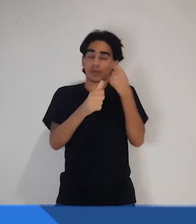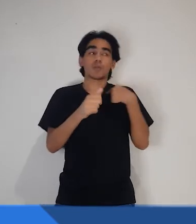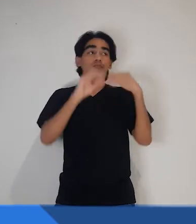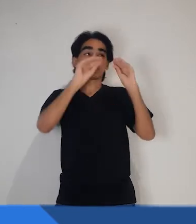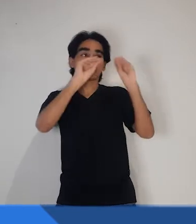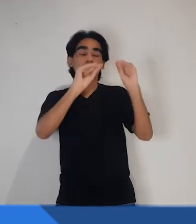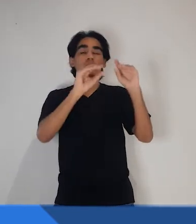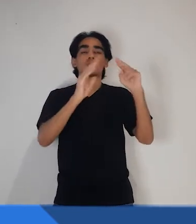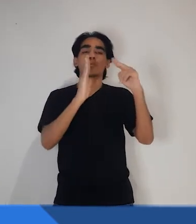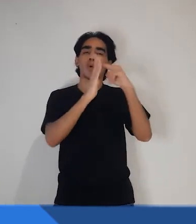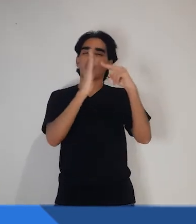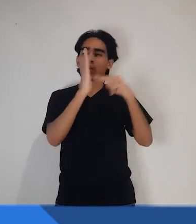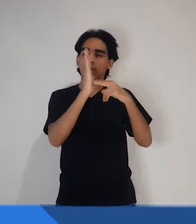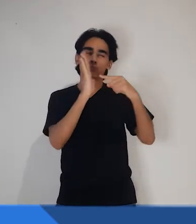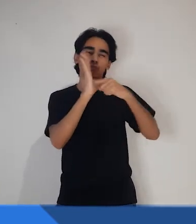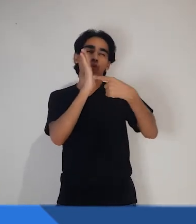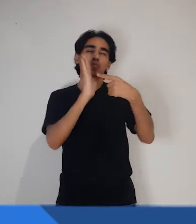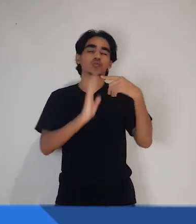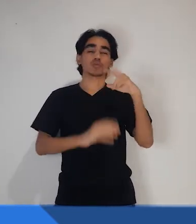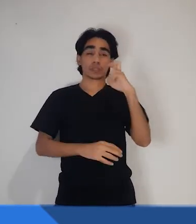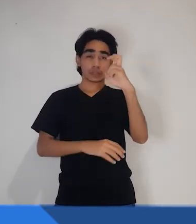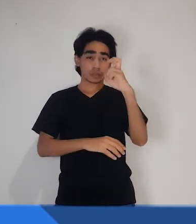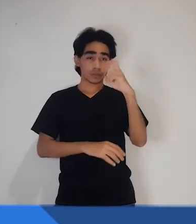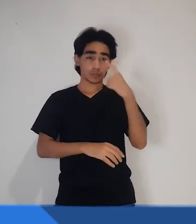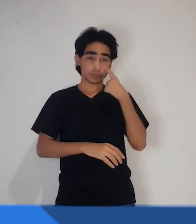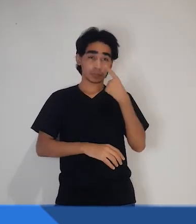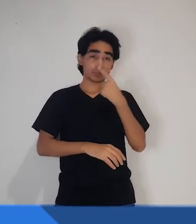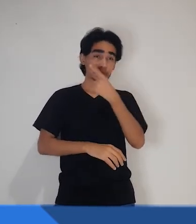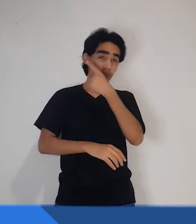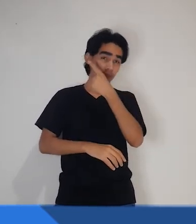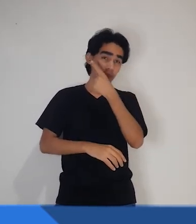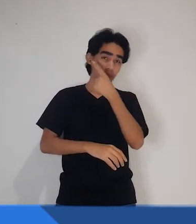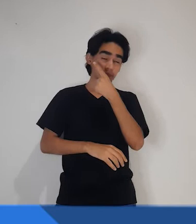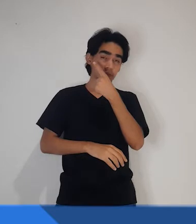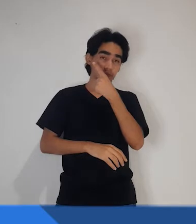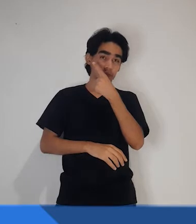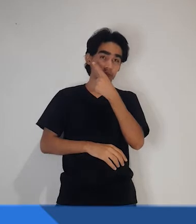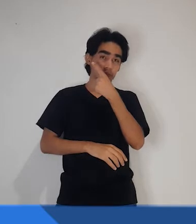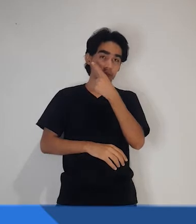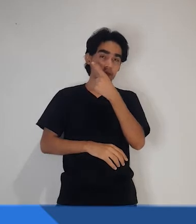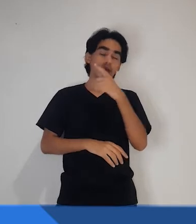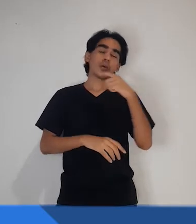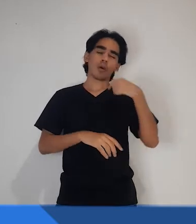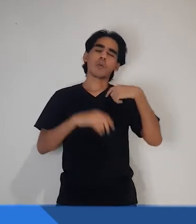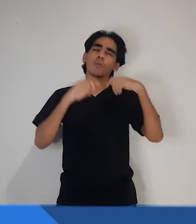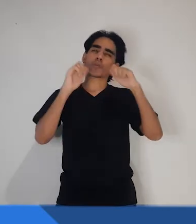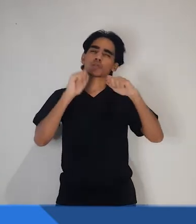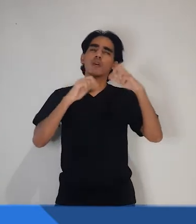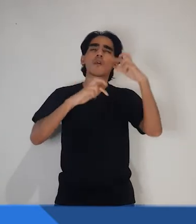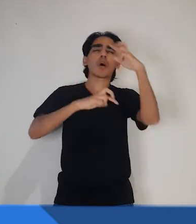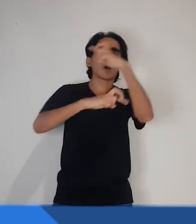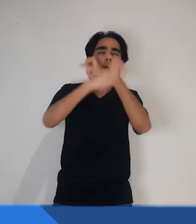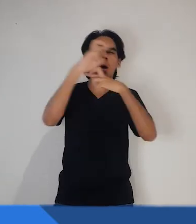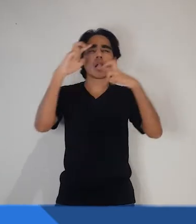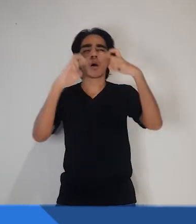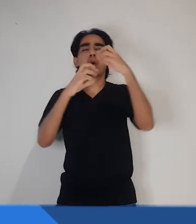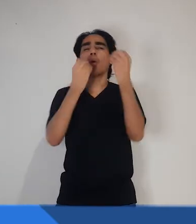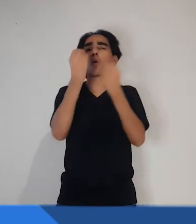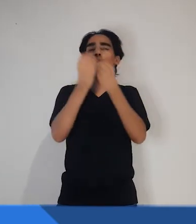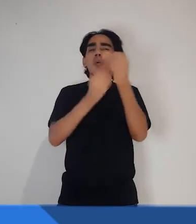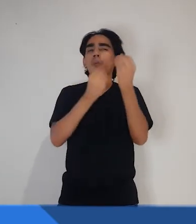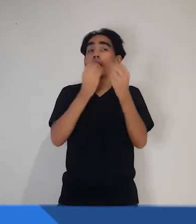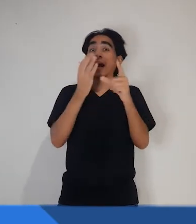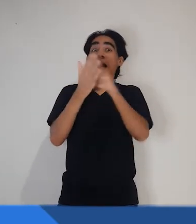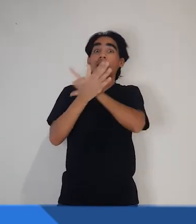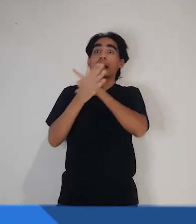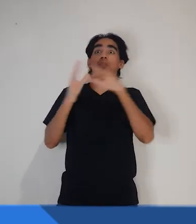também. E aqui nesse maisinho, olha só, a gente pode visualizar uma prévia da questão. E isso vale para todas